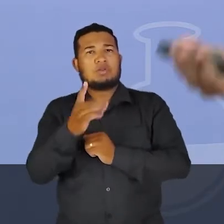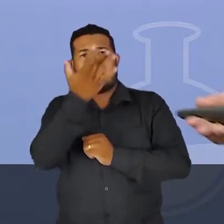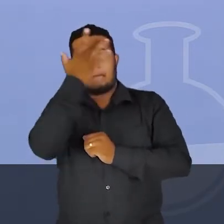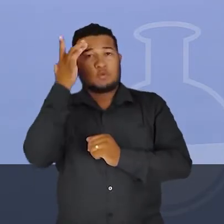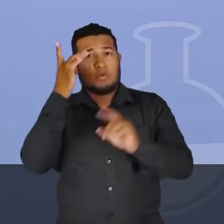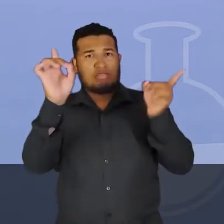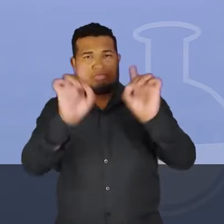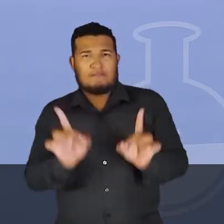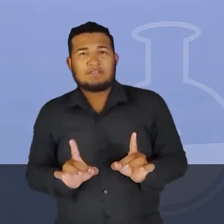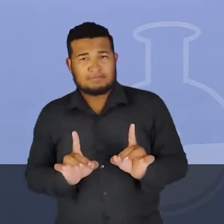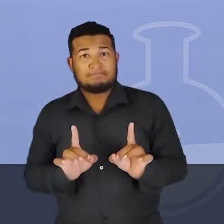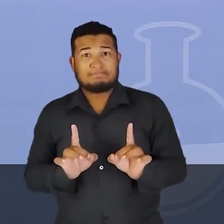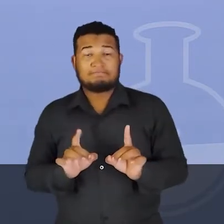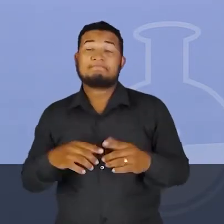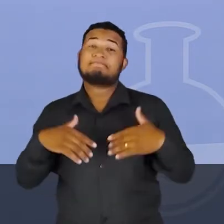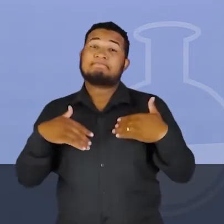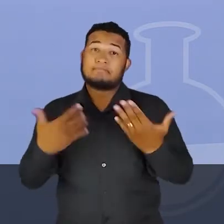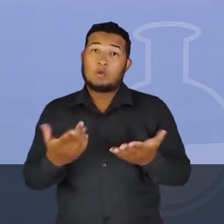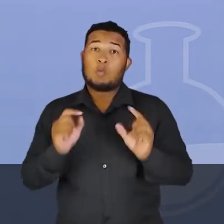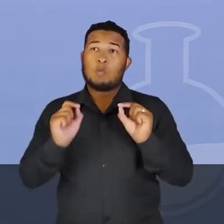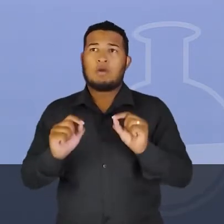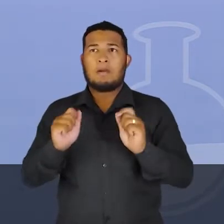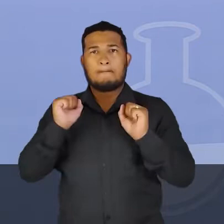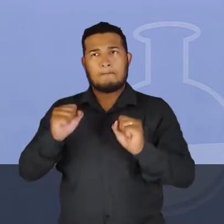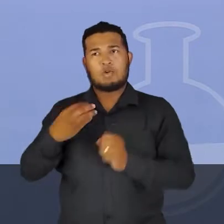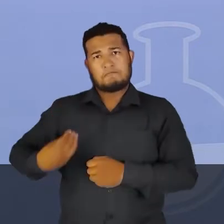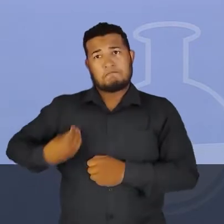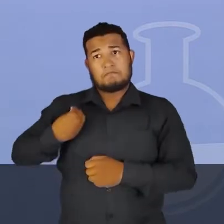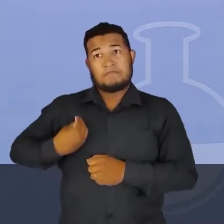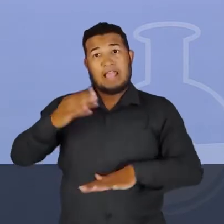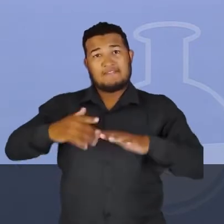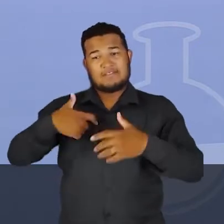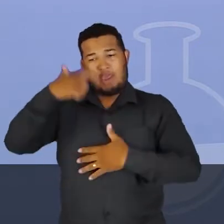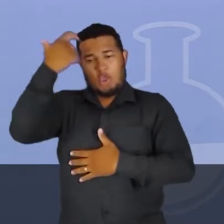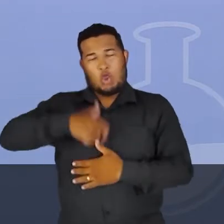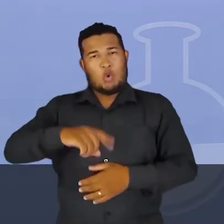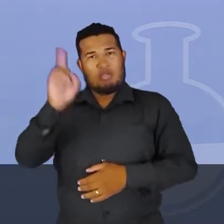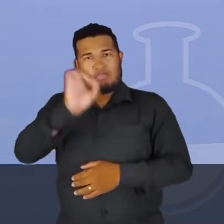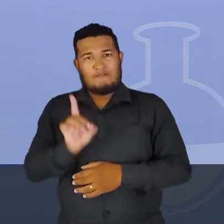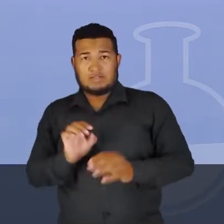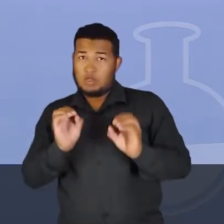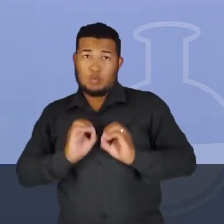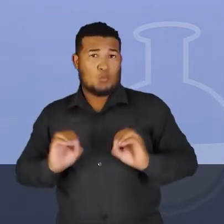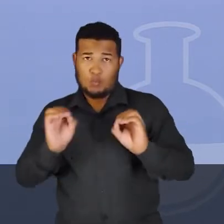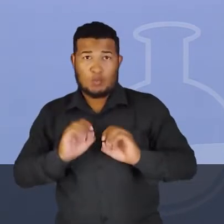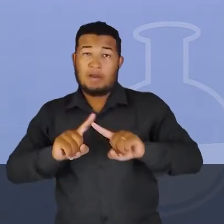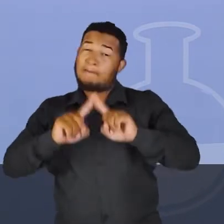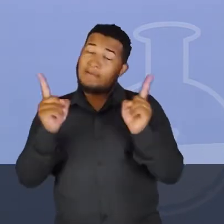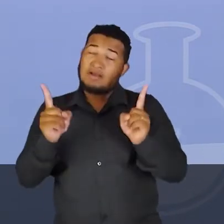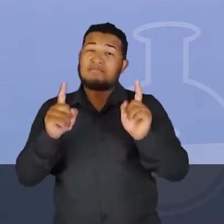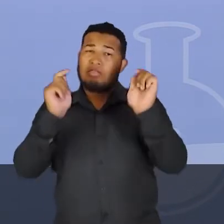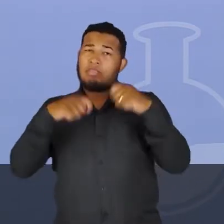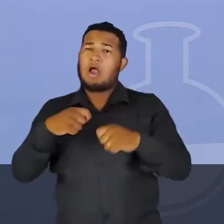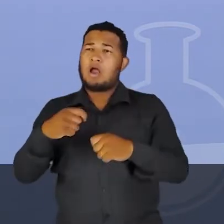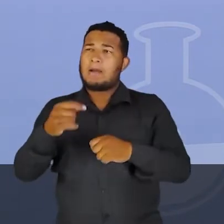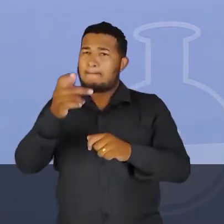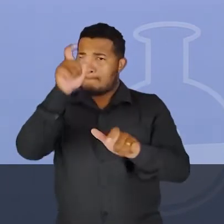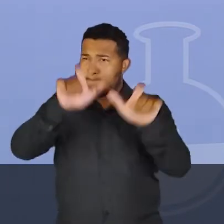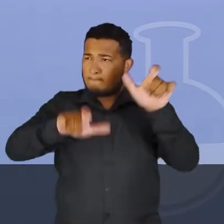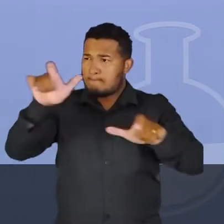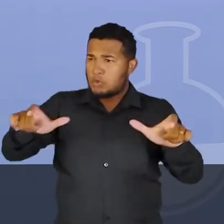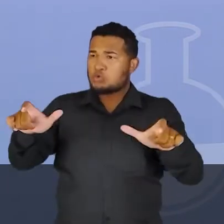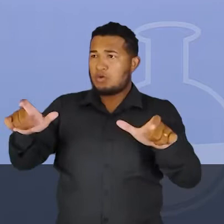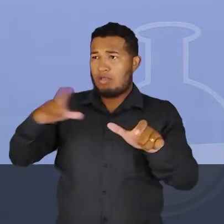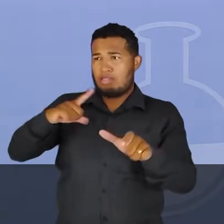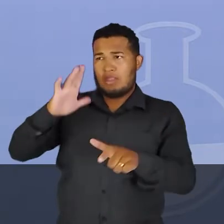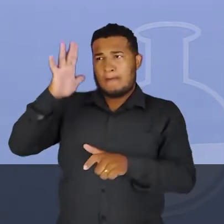pessoas com deficiência. Eu posso participar, talvez eu não tenha nenhum tipo de necessidade especial, mas as outras pessoas